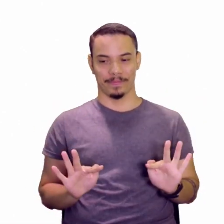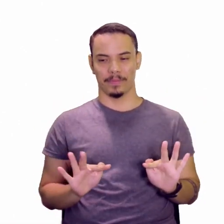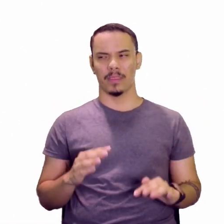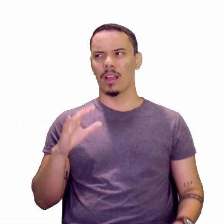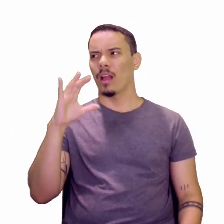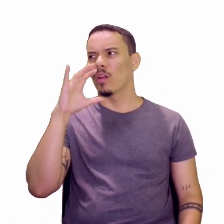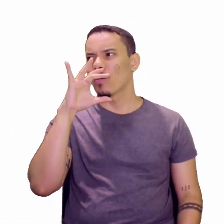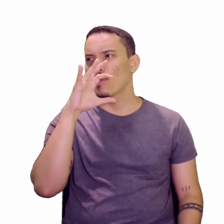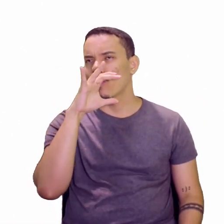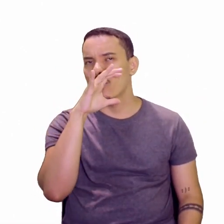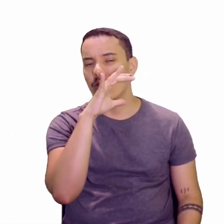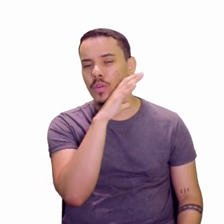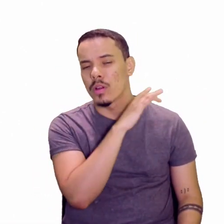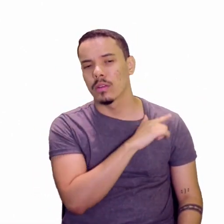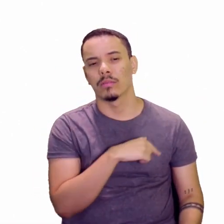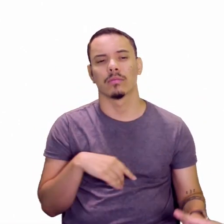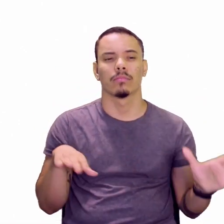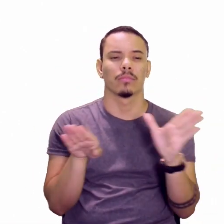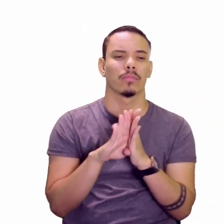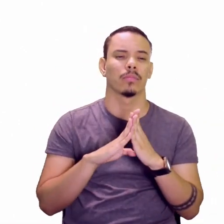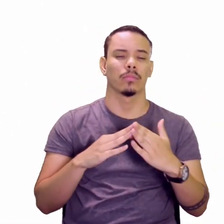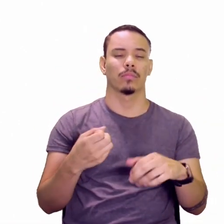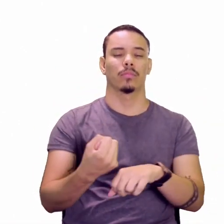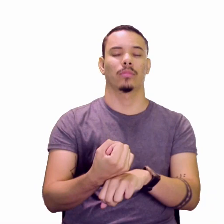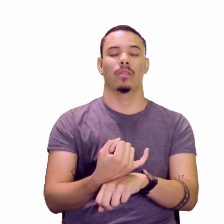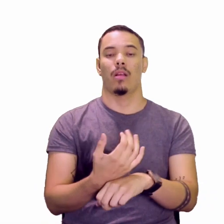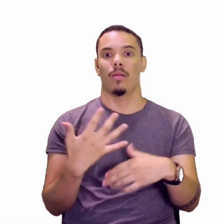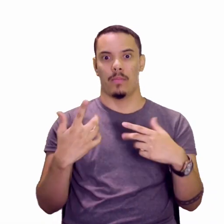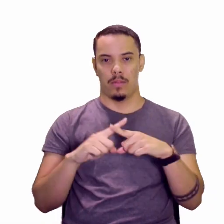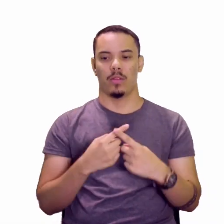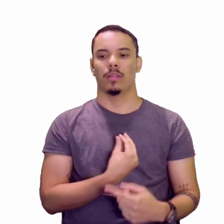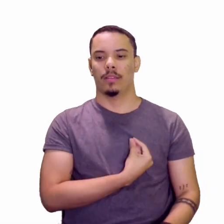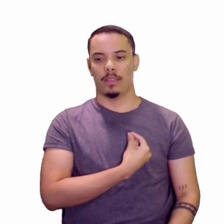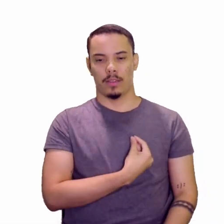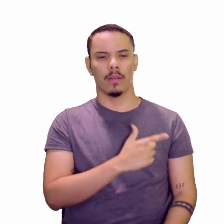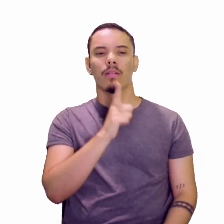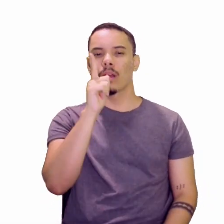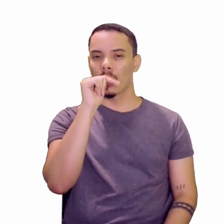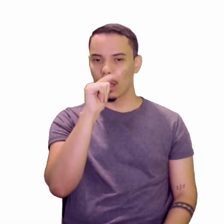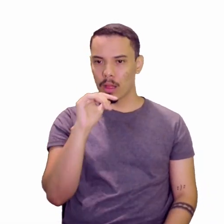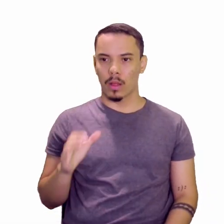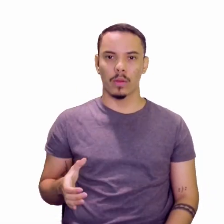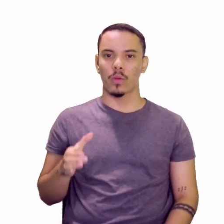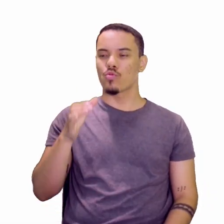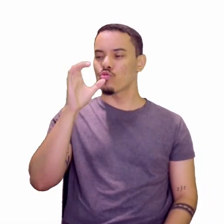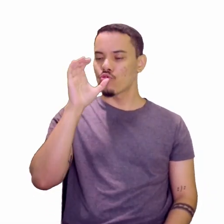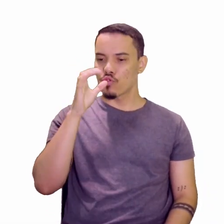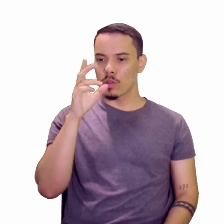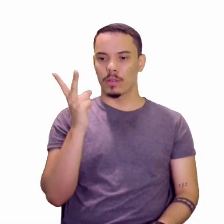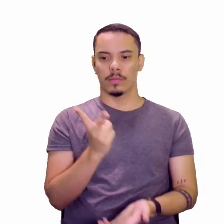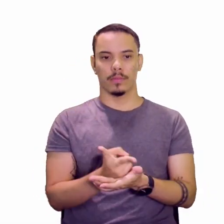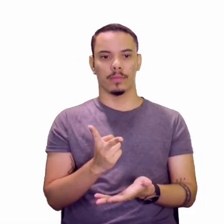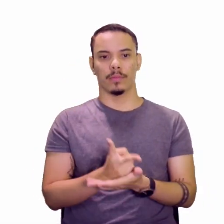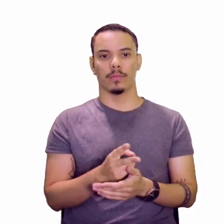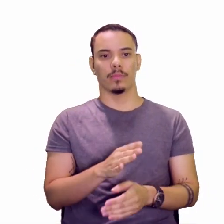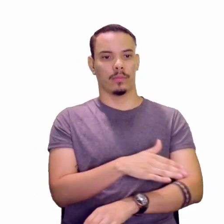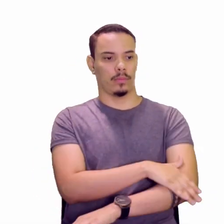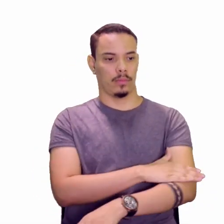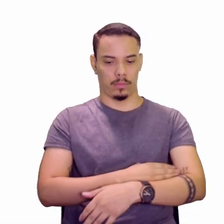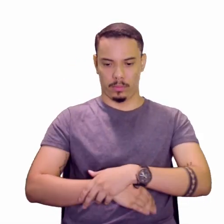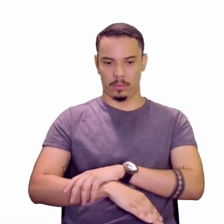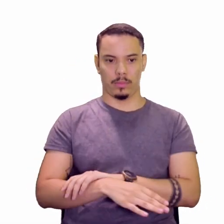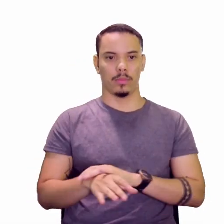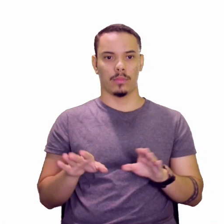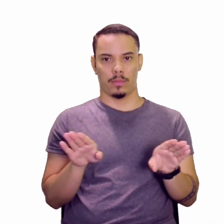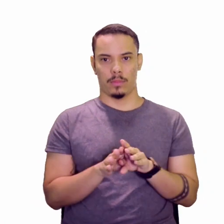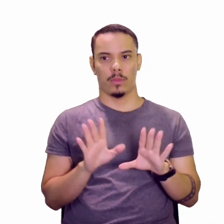pra caramba no dia, cheguei só a poeira, mas eu fiz. Mas a água, levou a água direitinho, Levei, levou gelzinho. o Gatorade